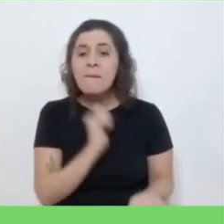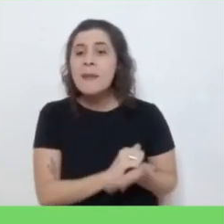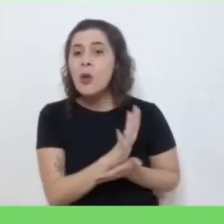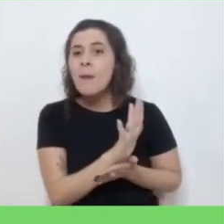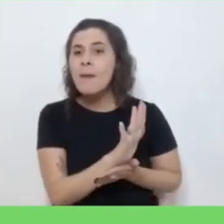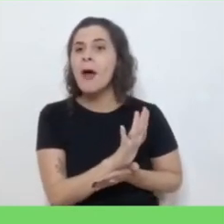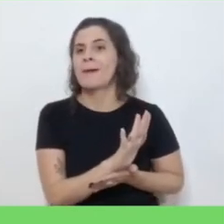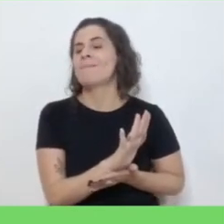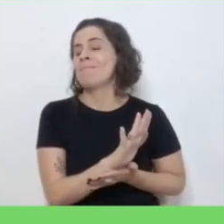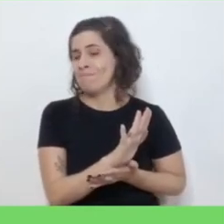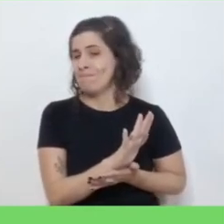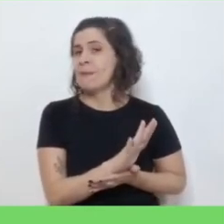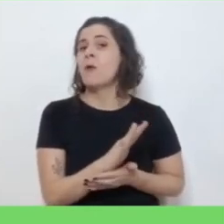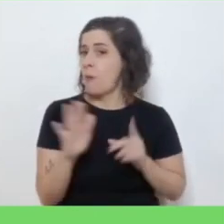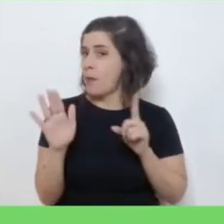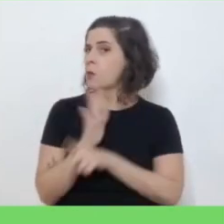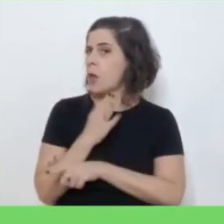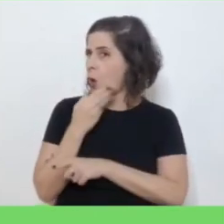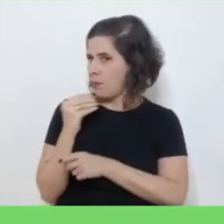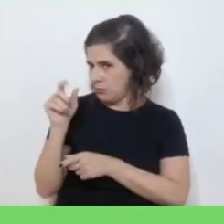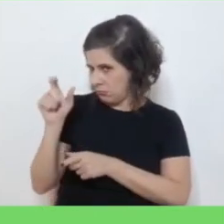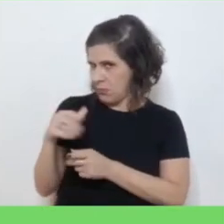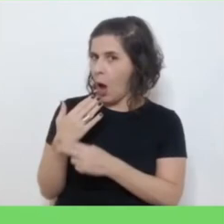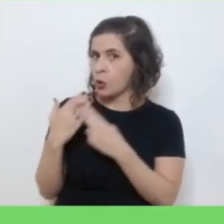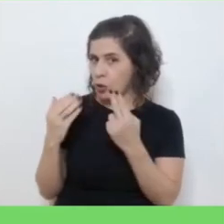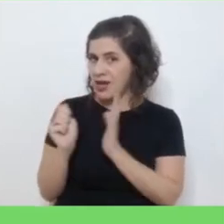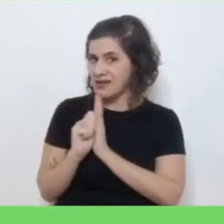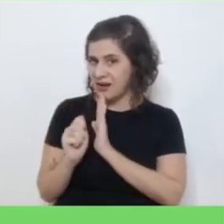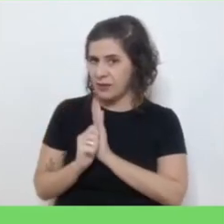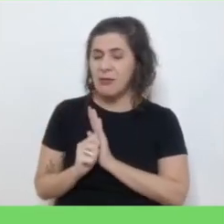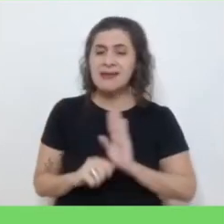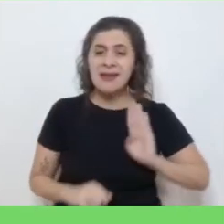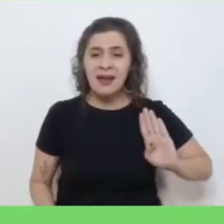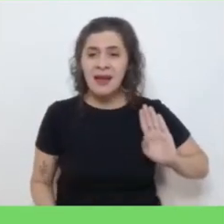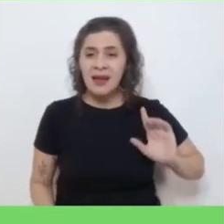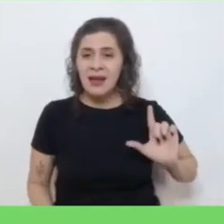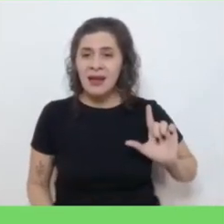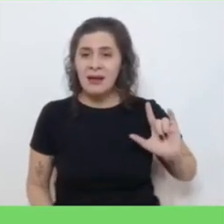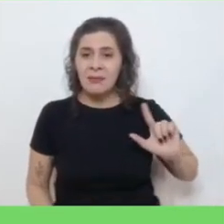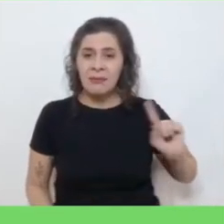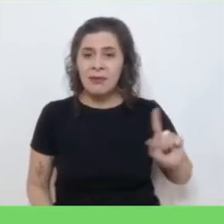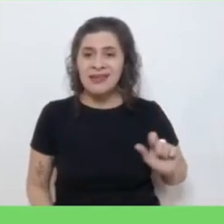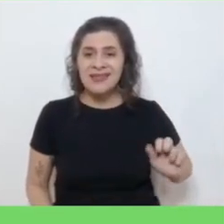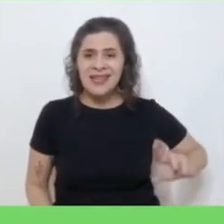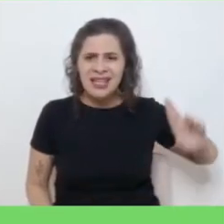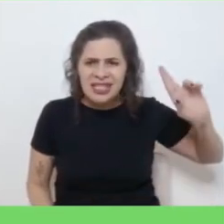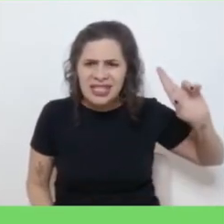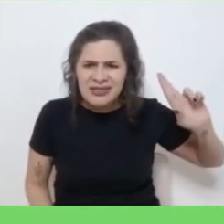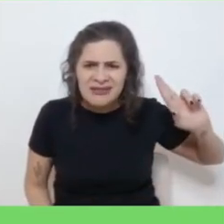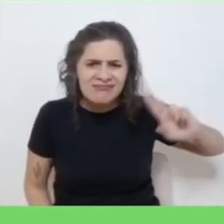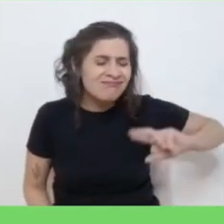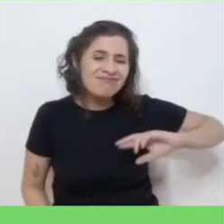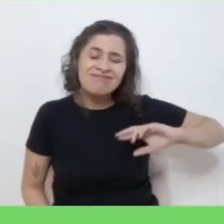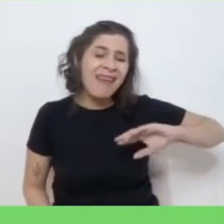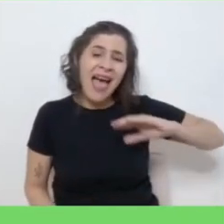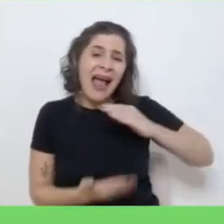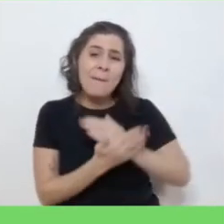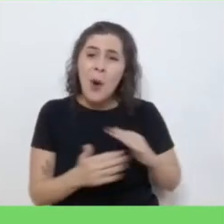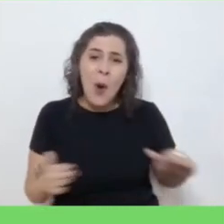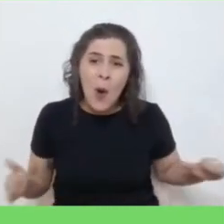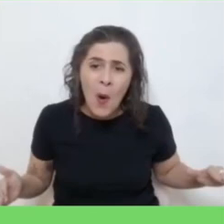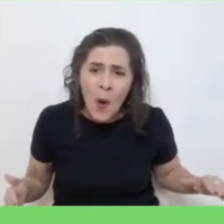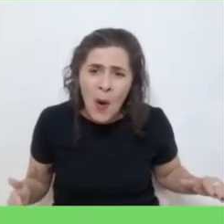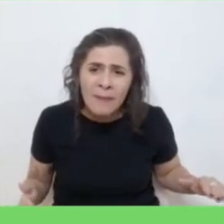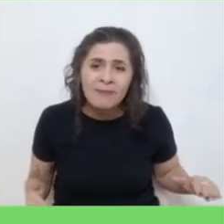sobre isso, mas assim, a Microsoft matou a Blizzard. Sim. E o que tá sobrevivendo é a Activision. Mas o